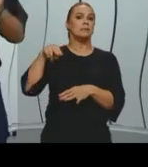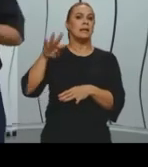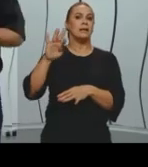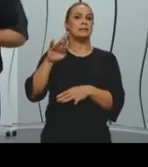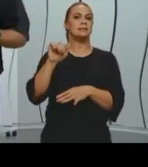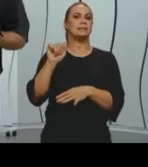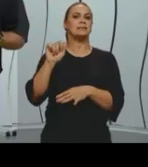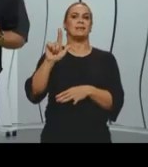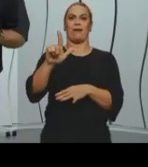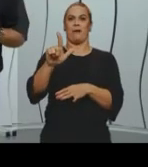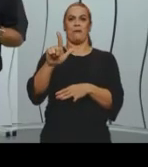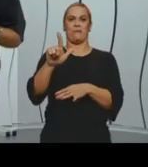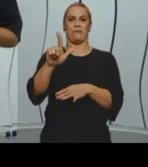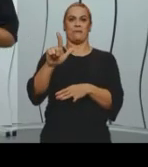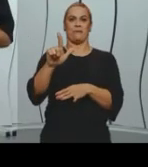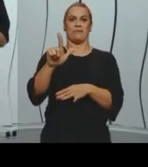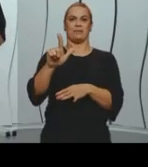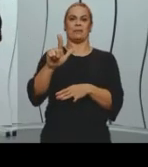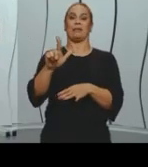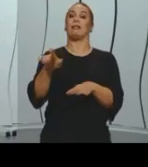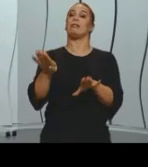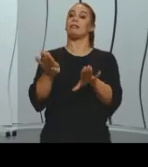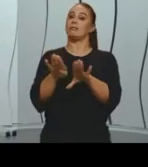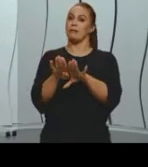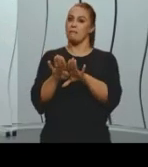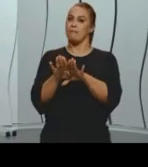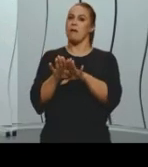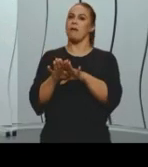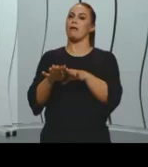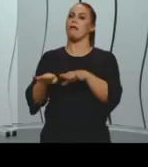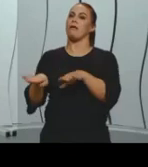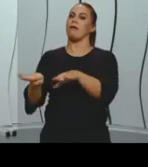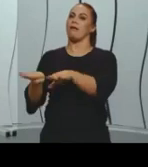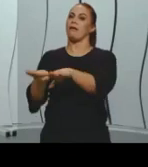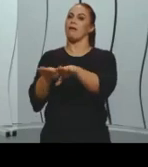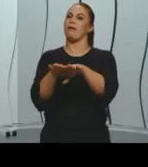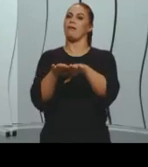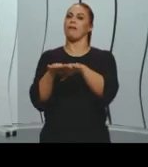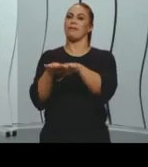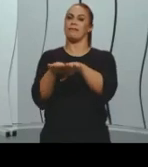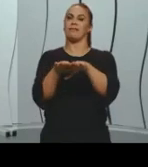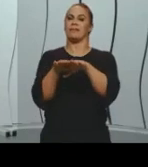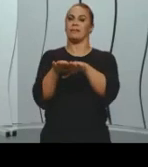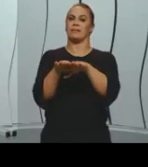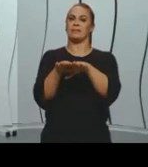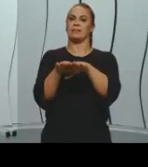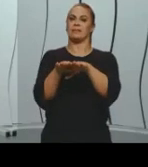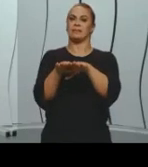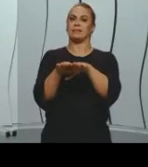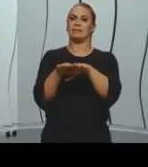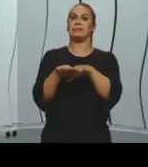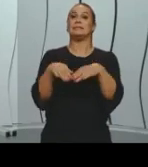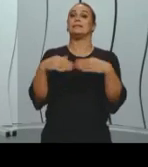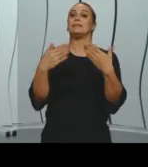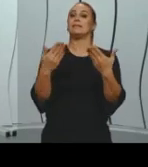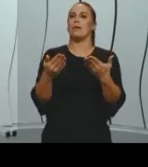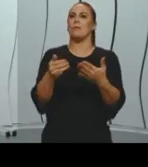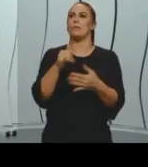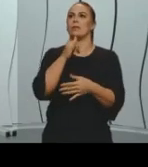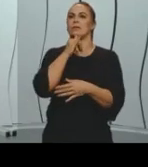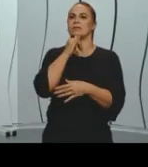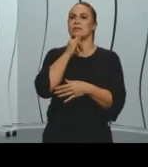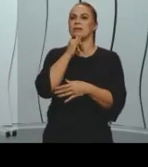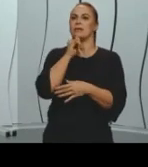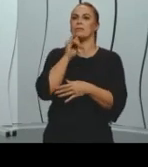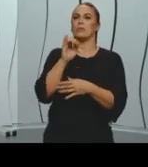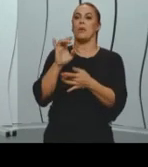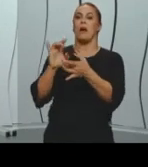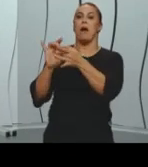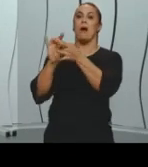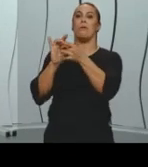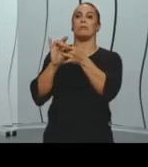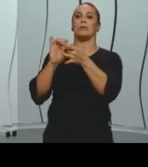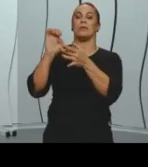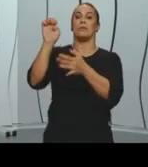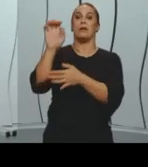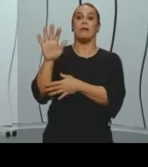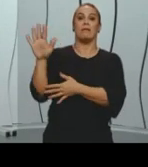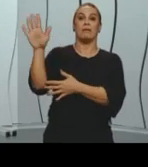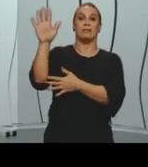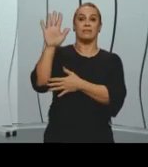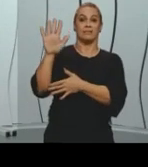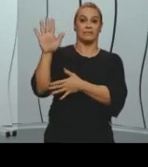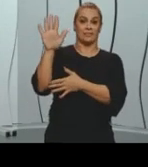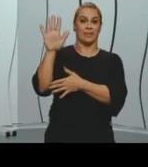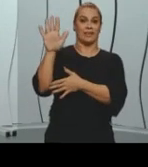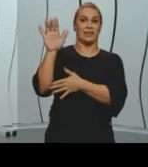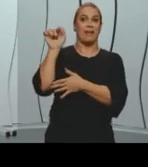um mar de rosas, tá? A União Europeia seja, talvez seja o bloco econômico mais próspero, onde as pessoas estão mais felizes, mais